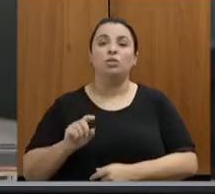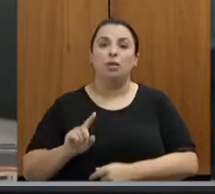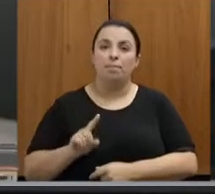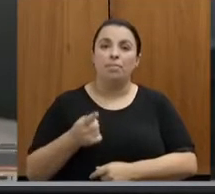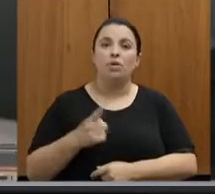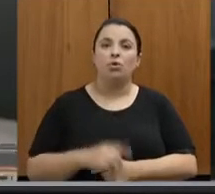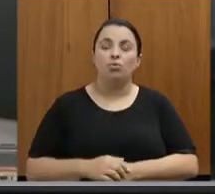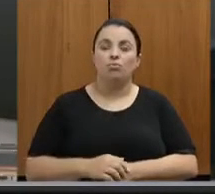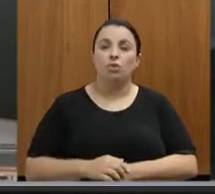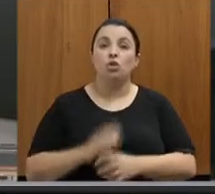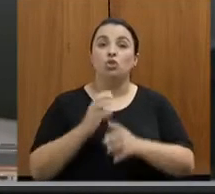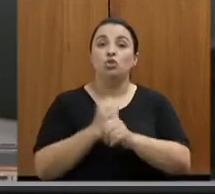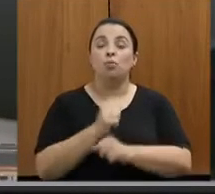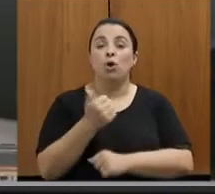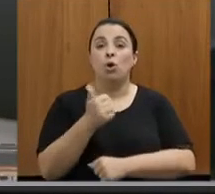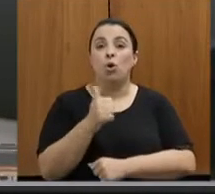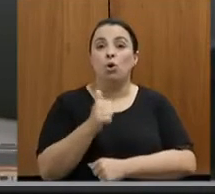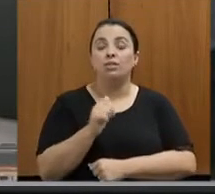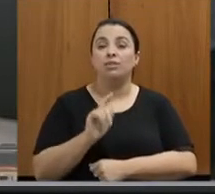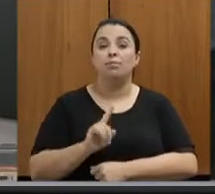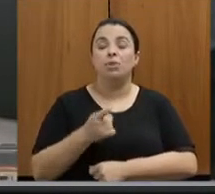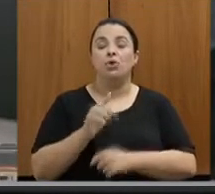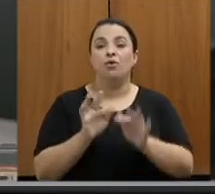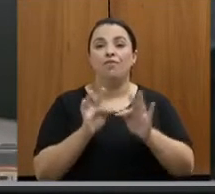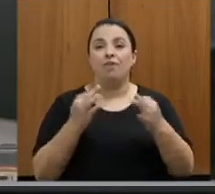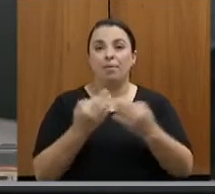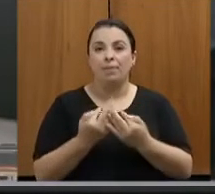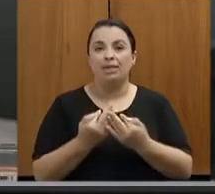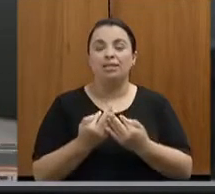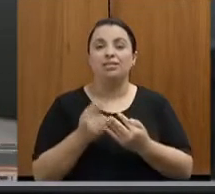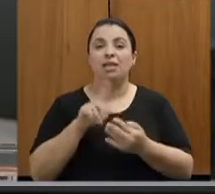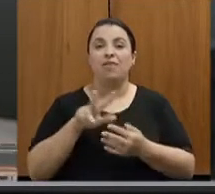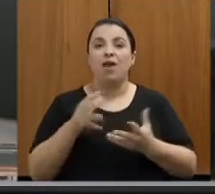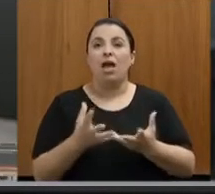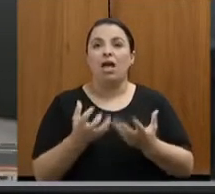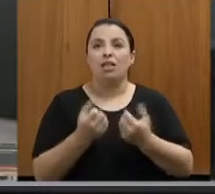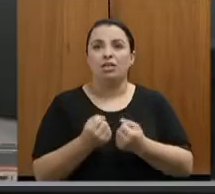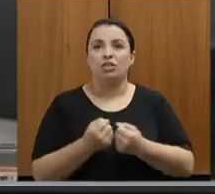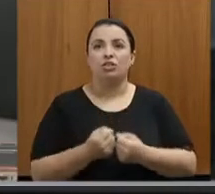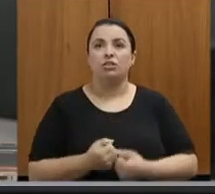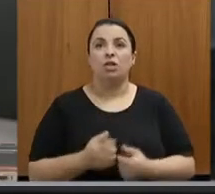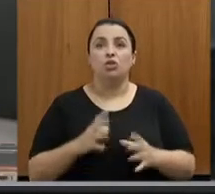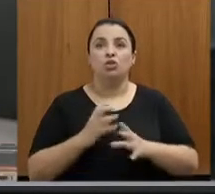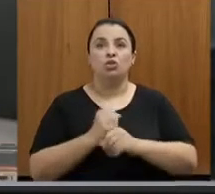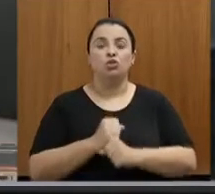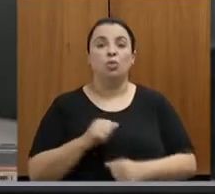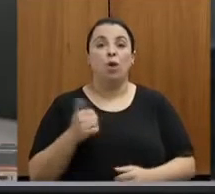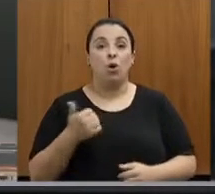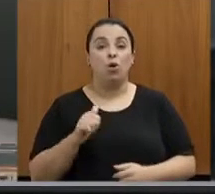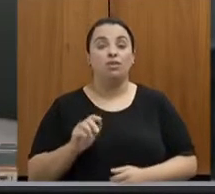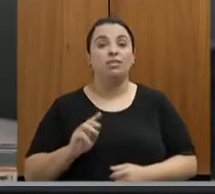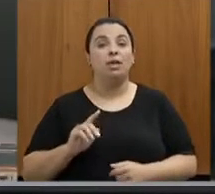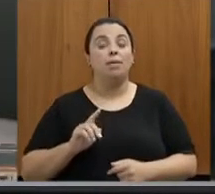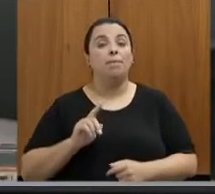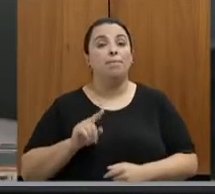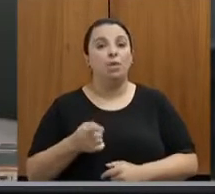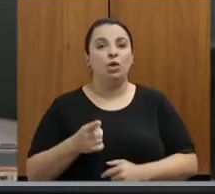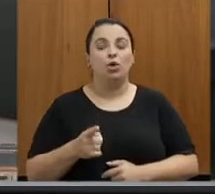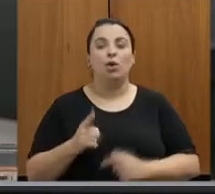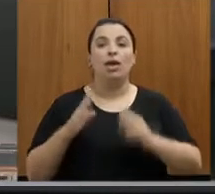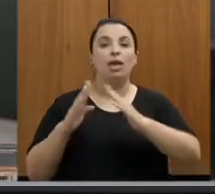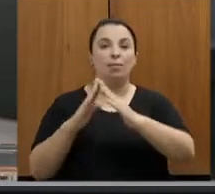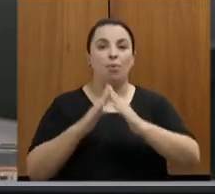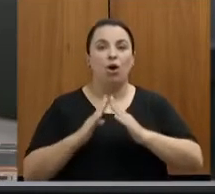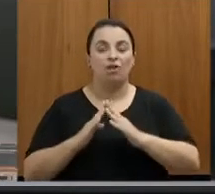atendidas, 11 mil imóveis, isso é muito importante, tenho visto aí, que bom, que bom,